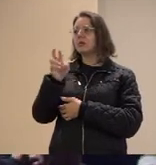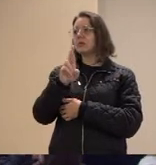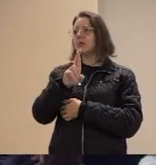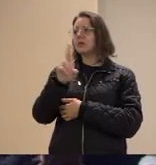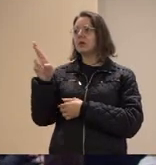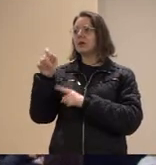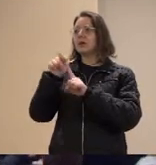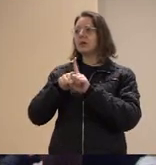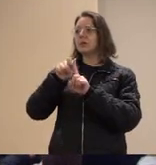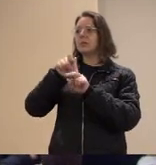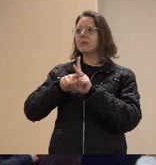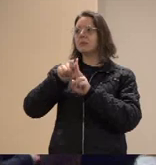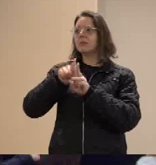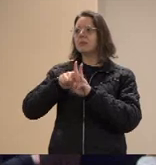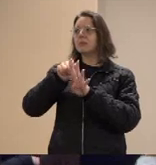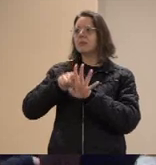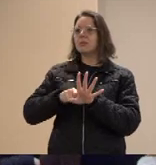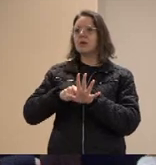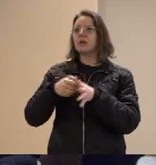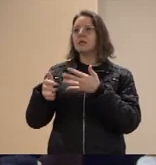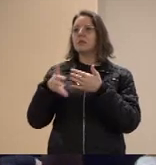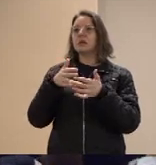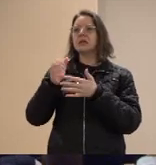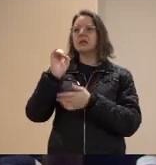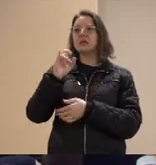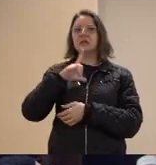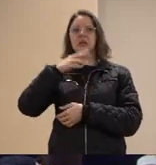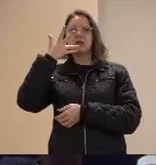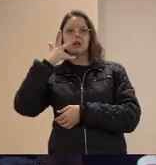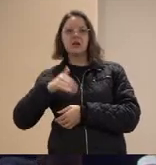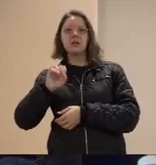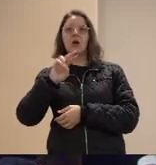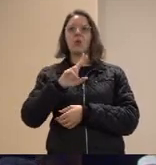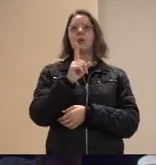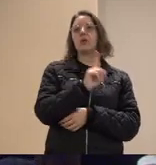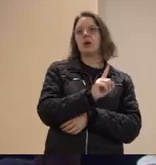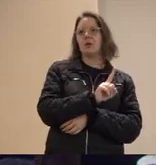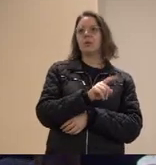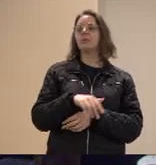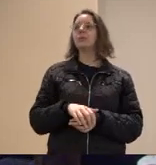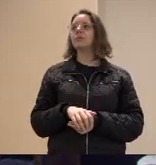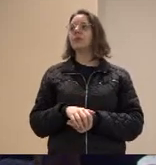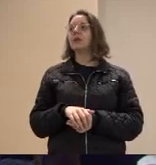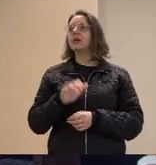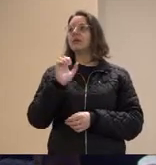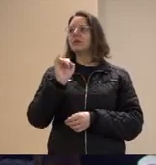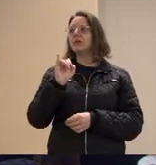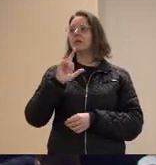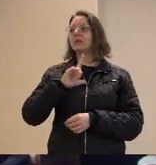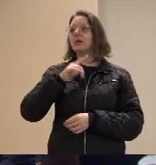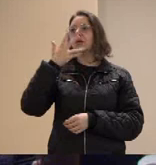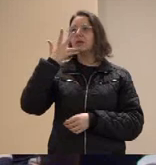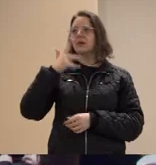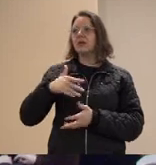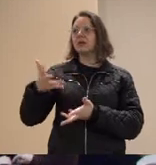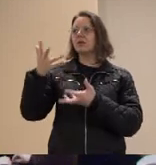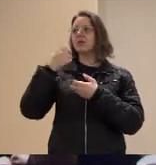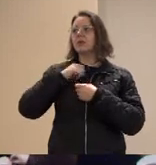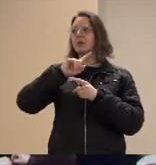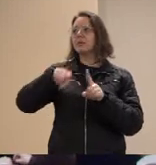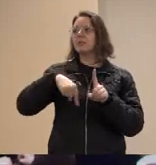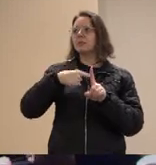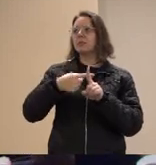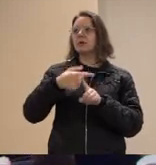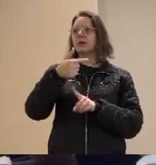R$ 6.000 mês, independente de ter criança acolhida ou não. E quando tem uma criança acolhida, mais